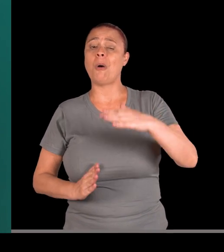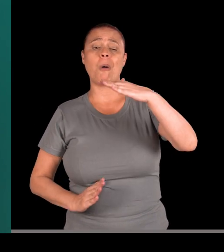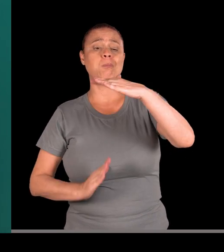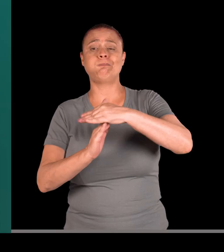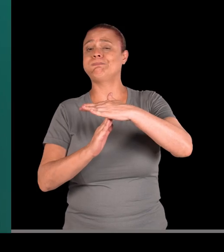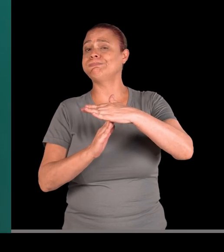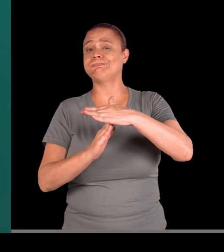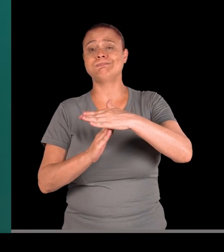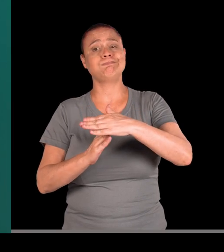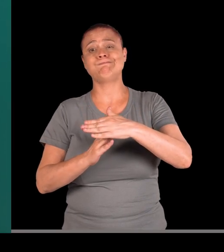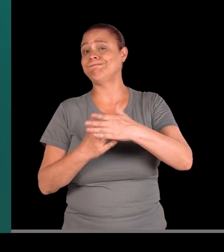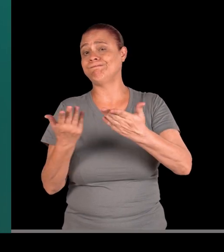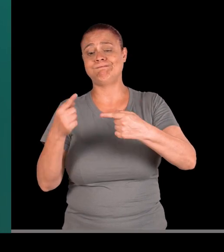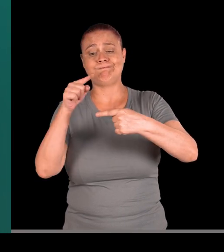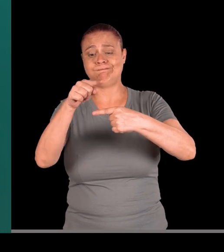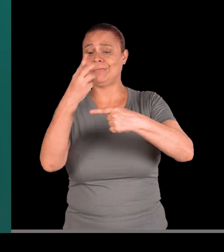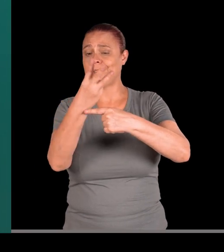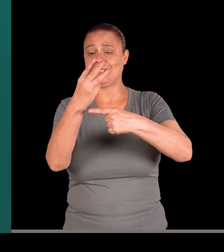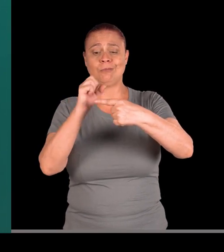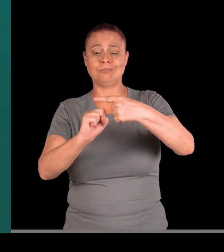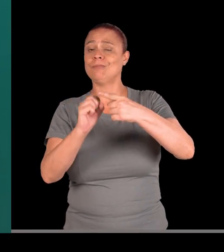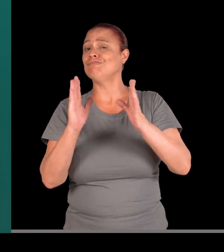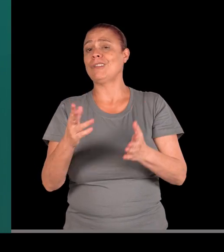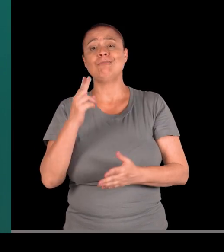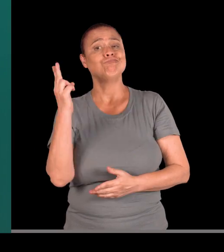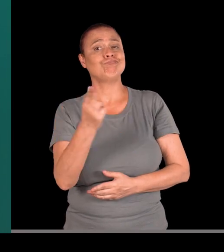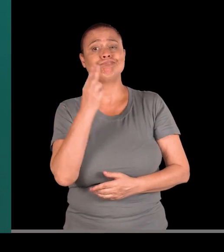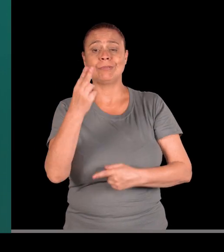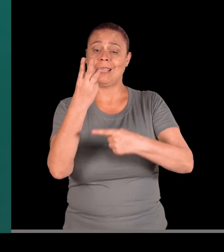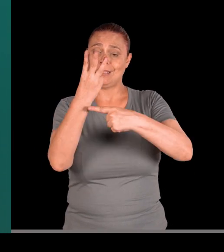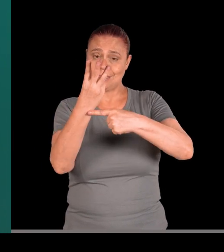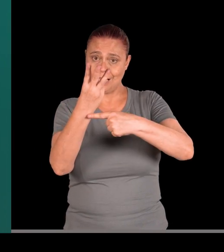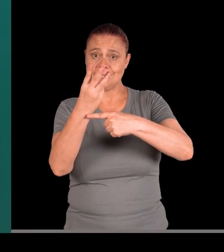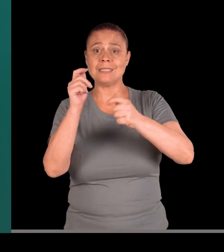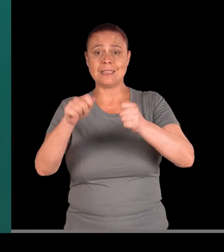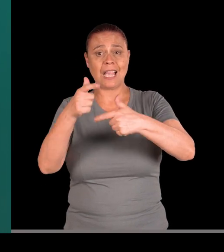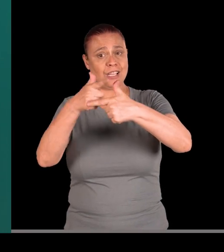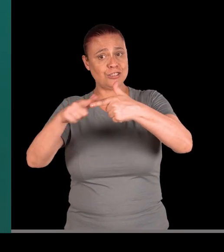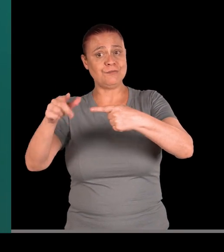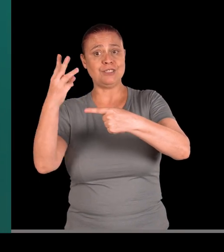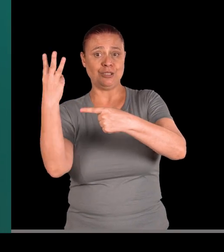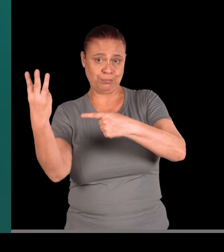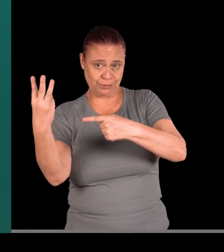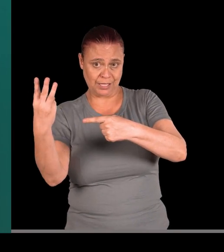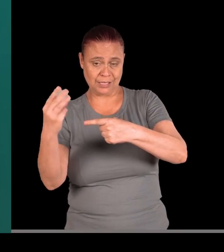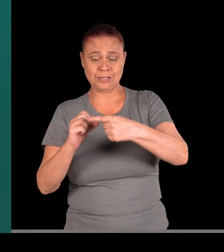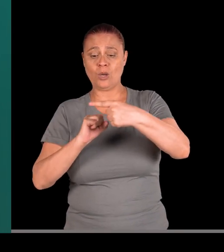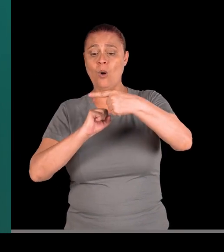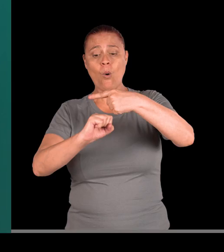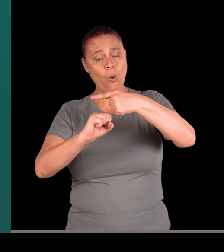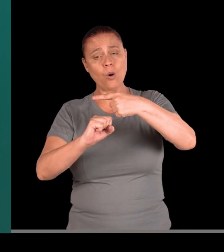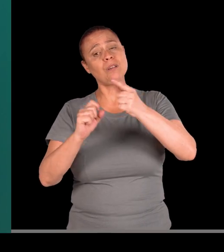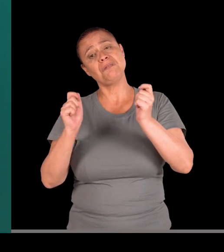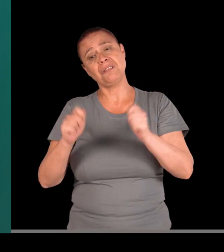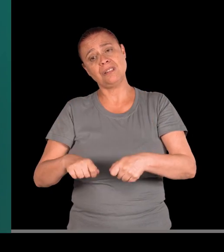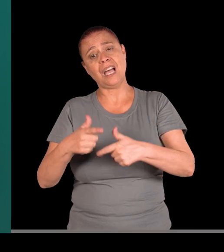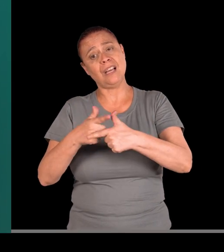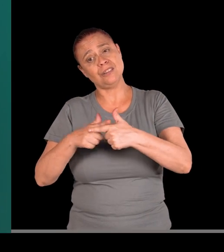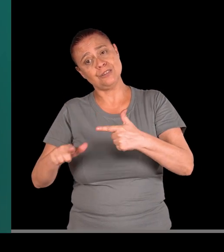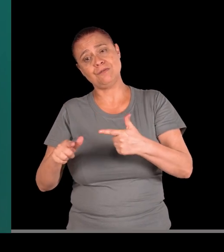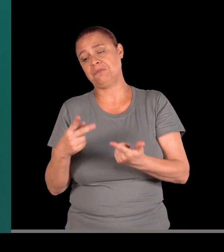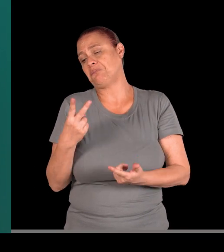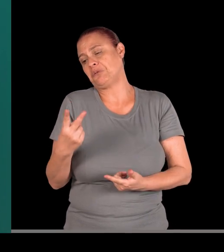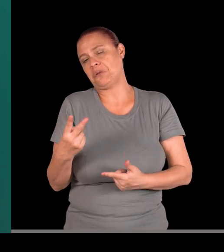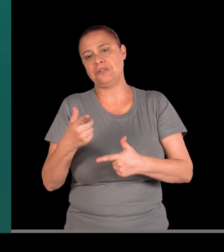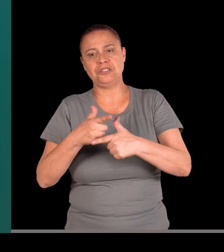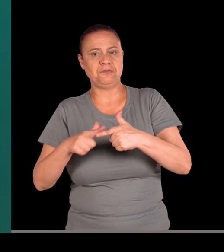oitavos. Não posso simplificar porque já é a fração irredutível, porque o 3 só posso dividir por 3. E o 8